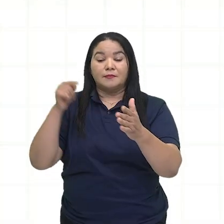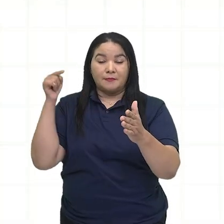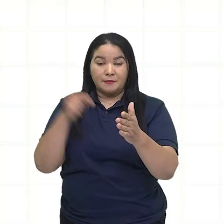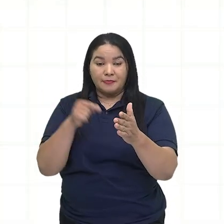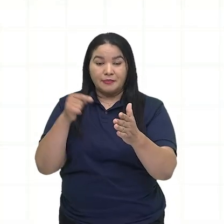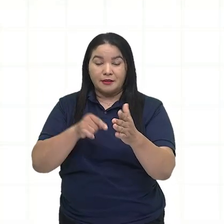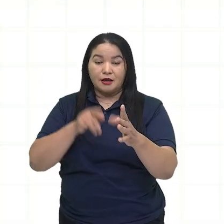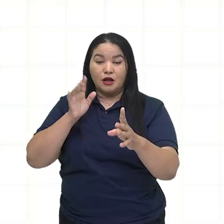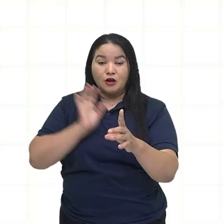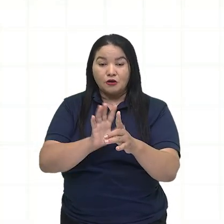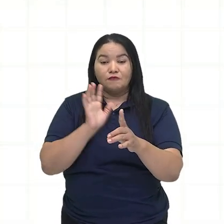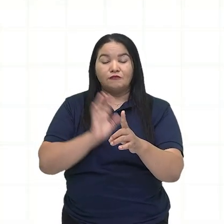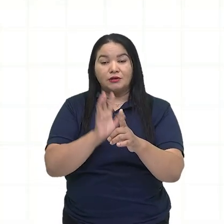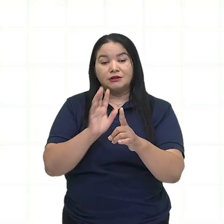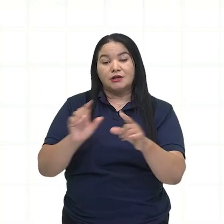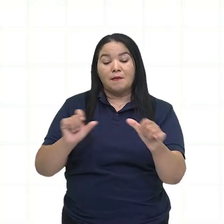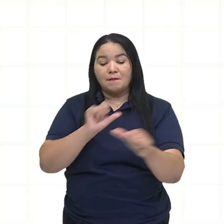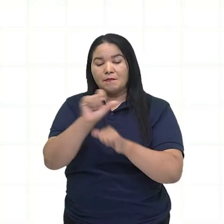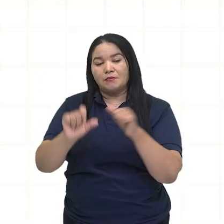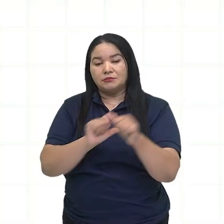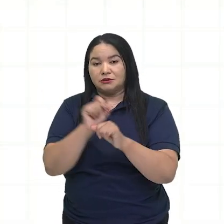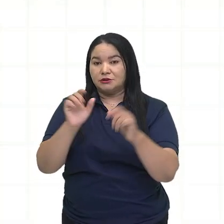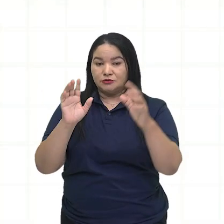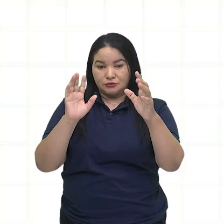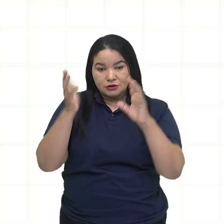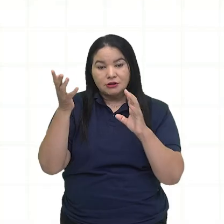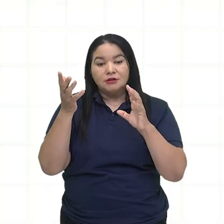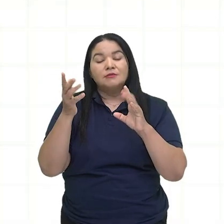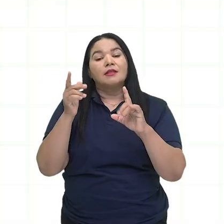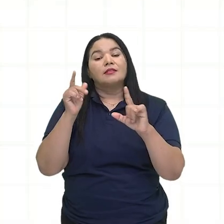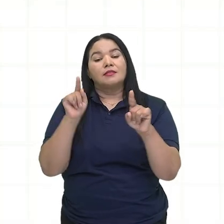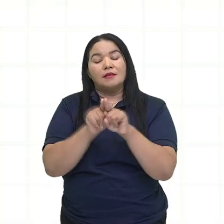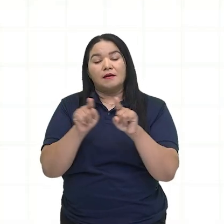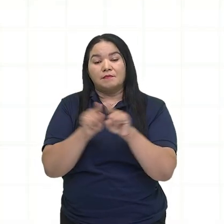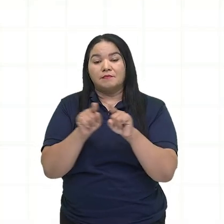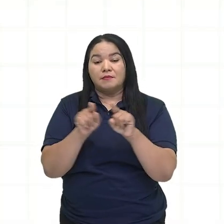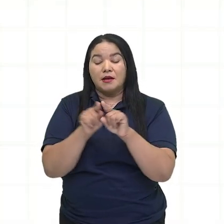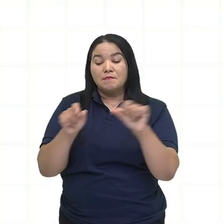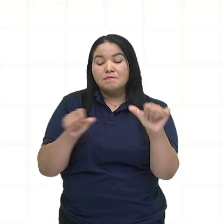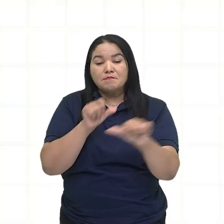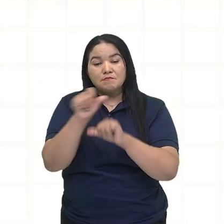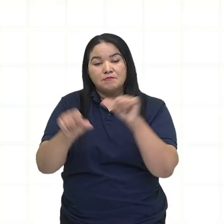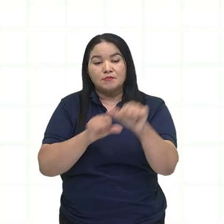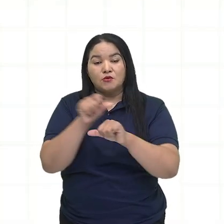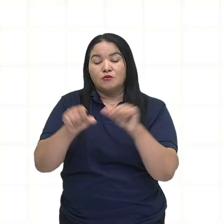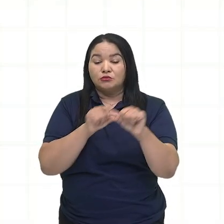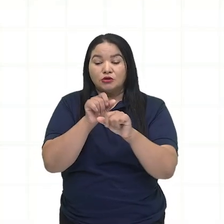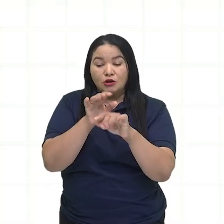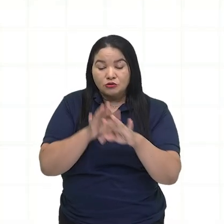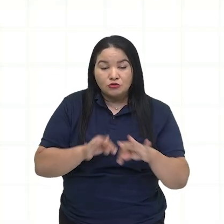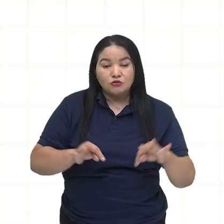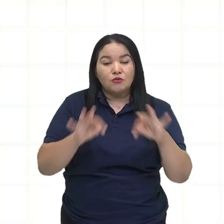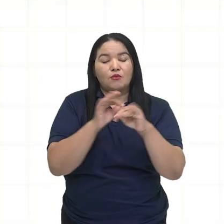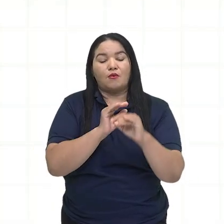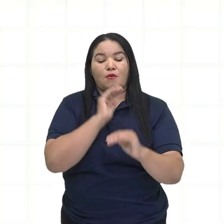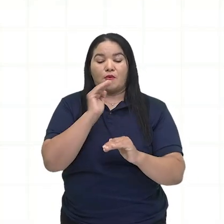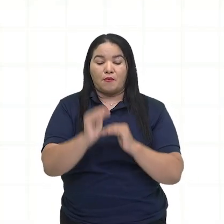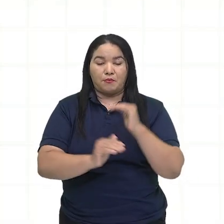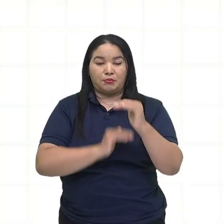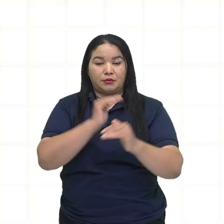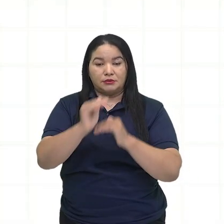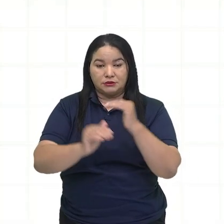influência das mudanças climáticas altera aqui todo esse